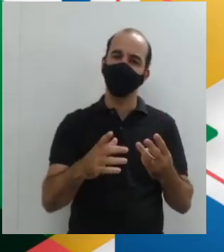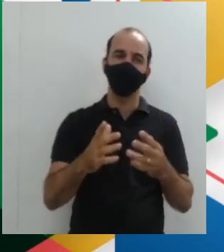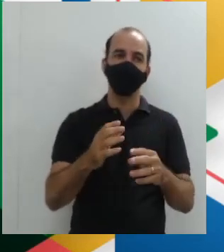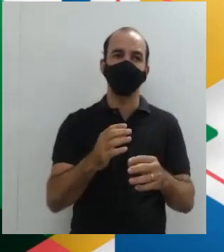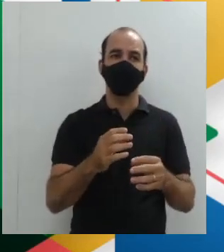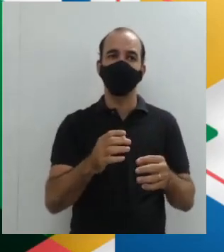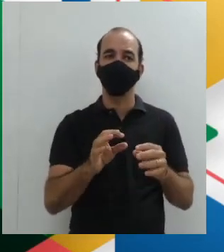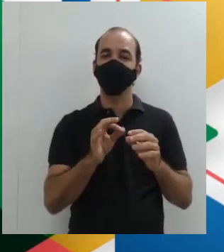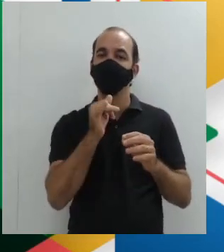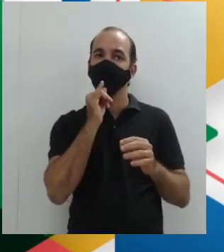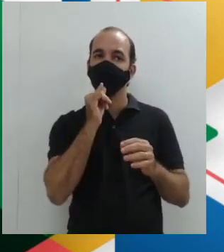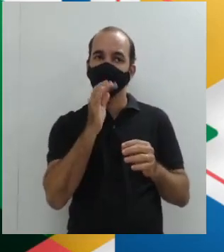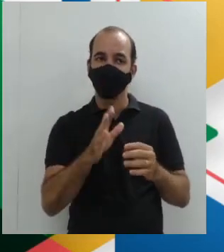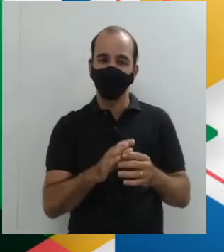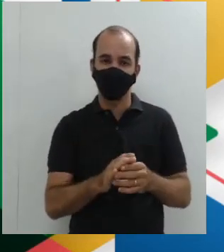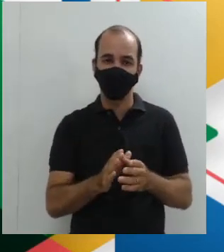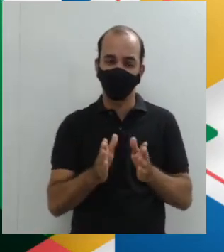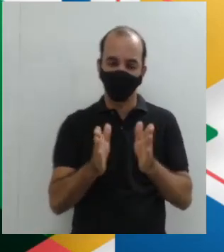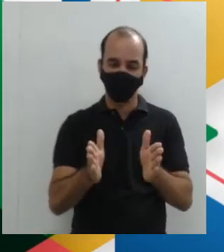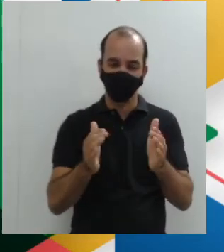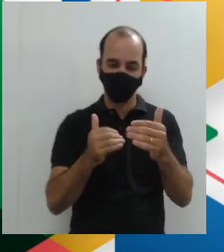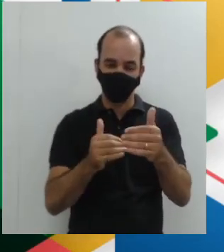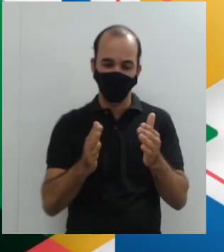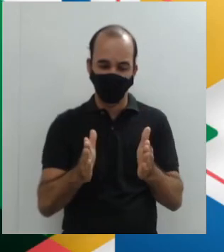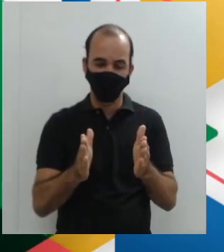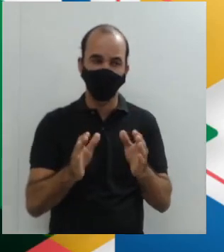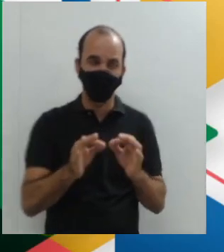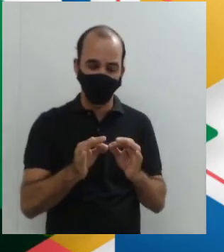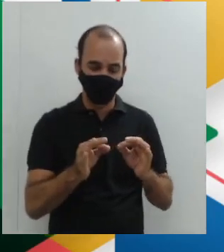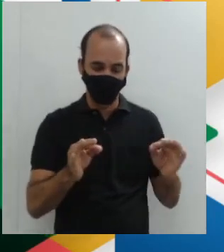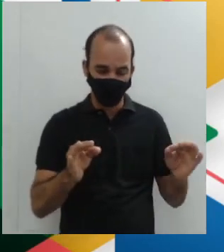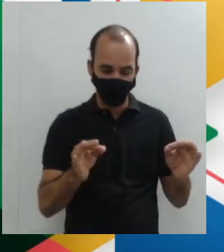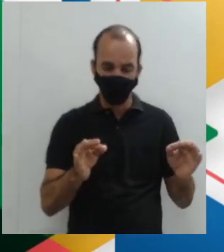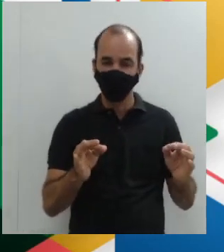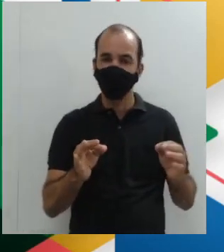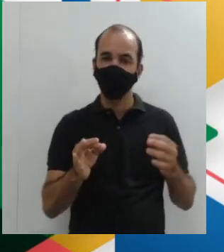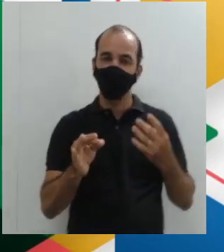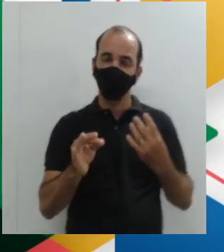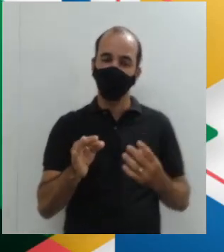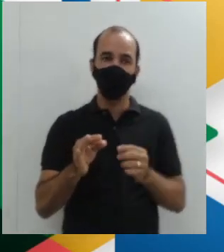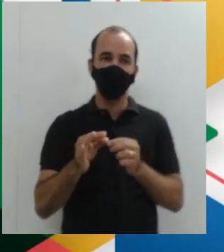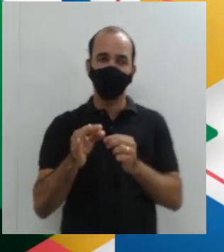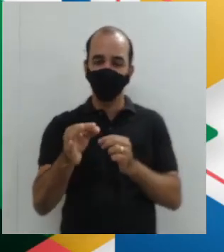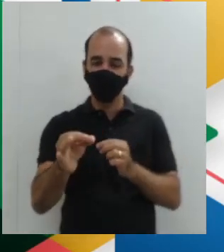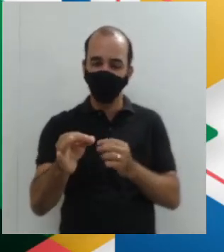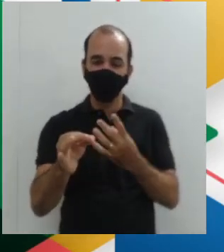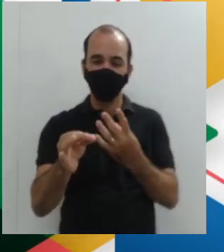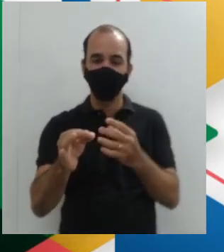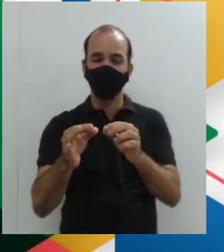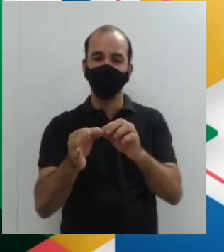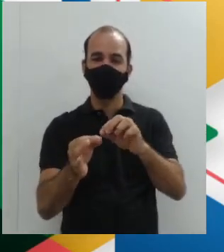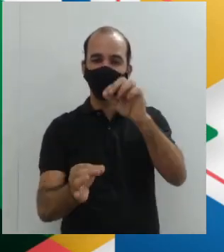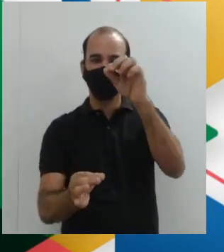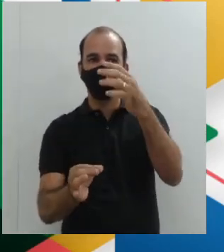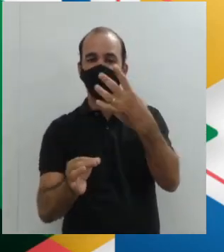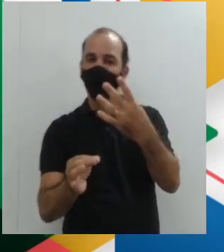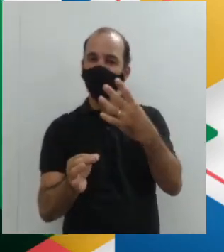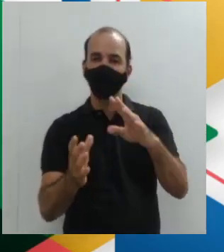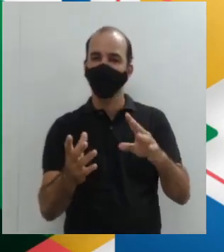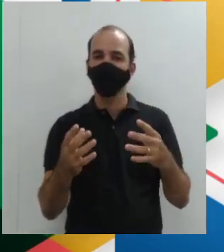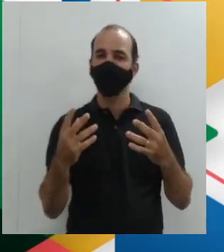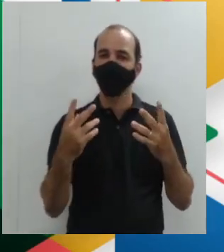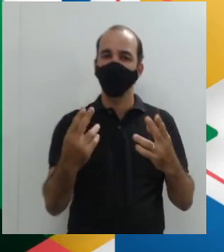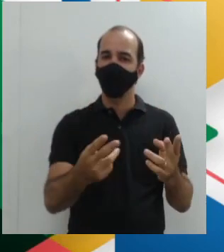um paralelepípedo, tá certo? Só que as arestas são todas iguais. Logo, A é a medida de cada uma das